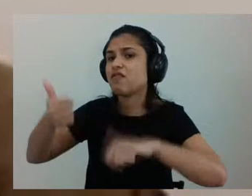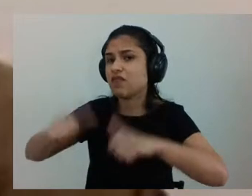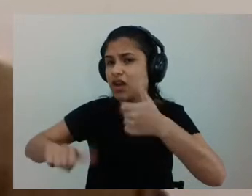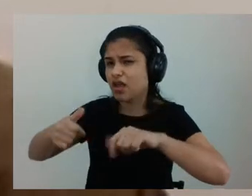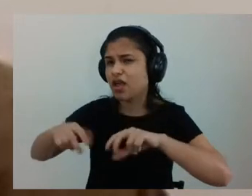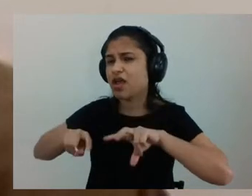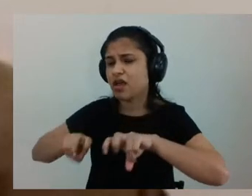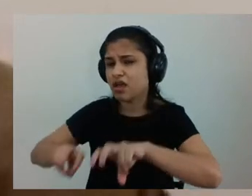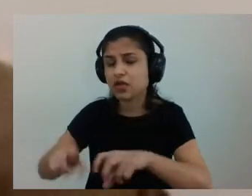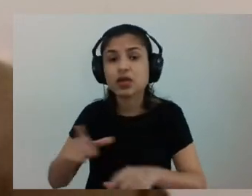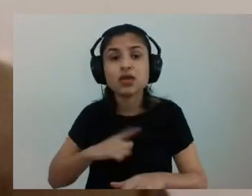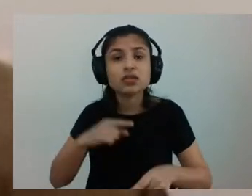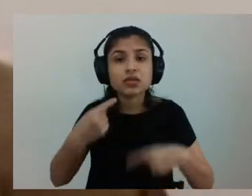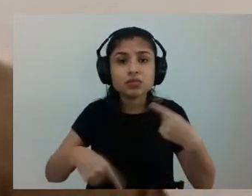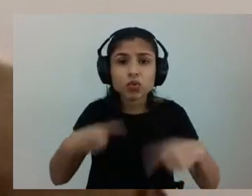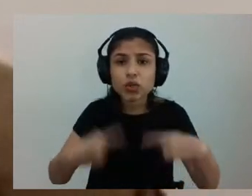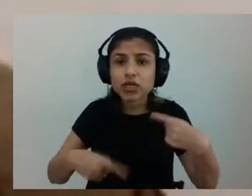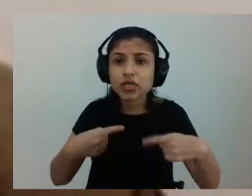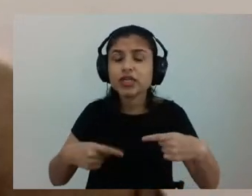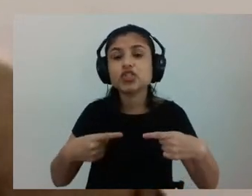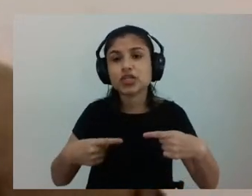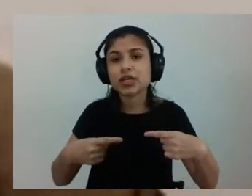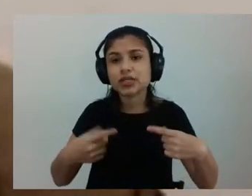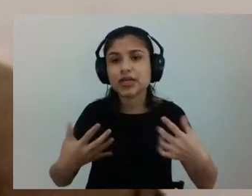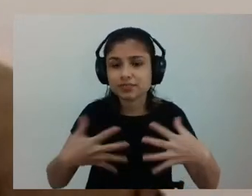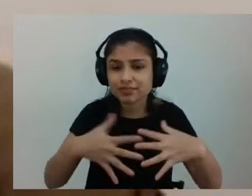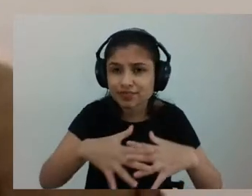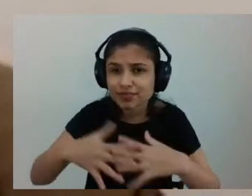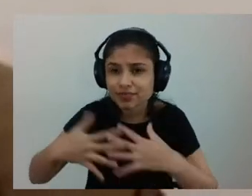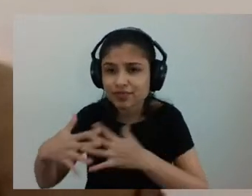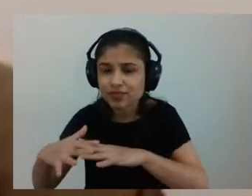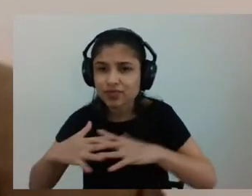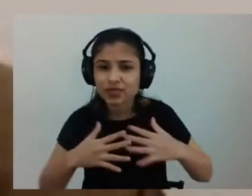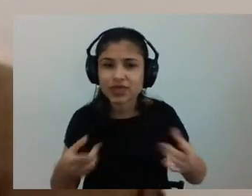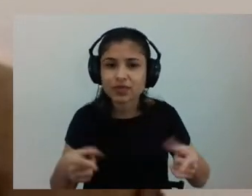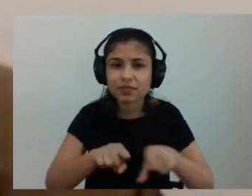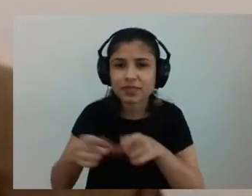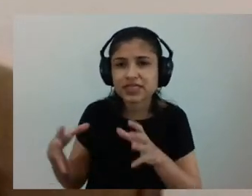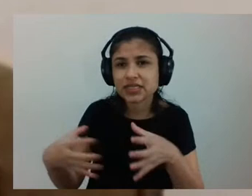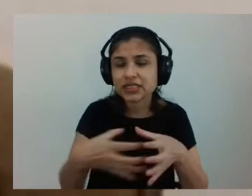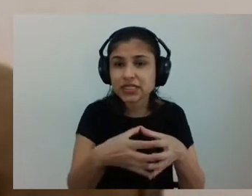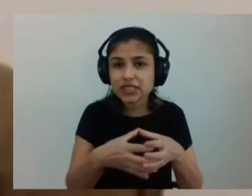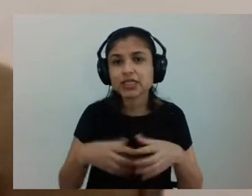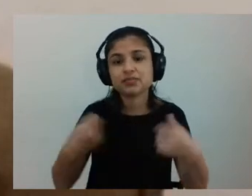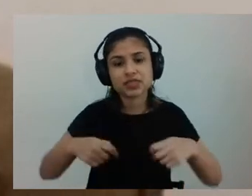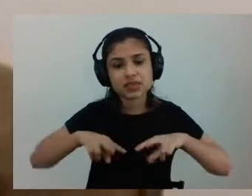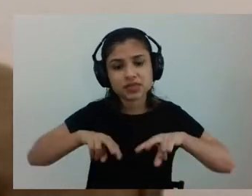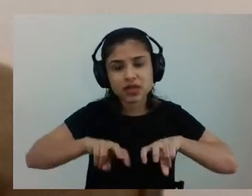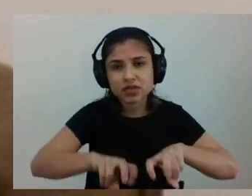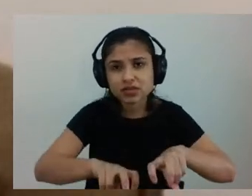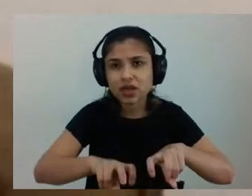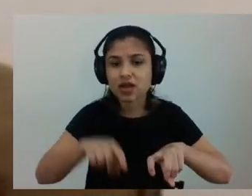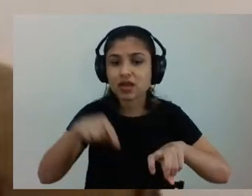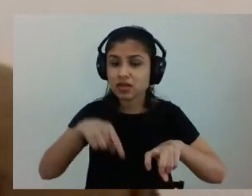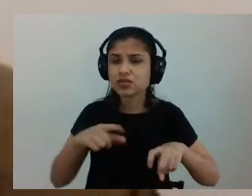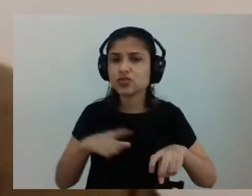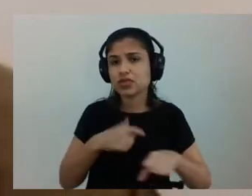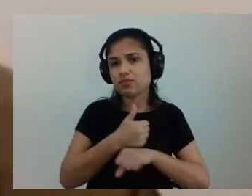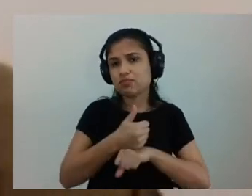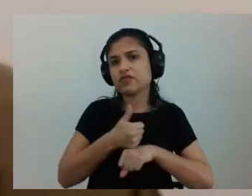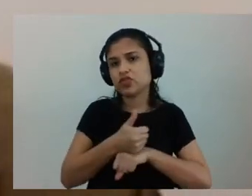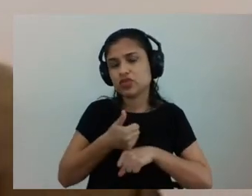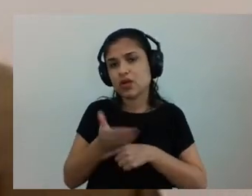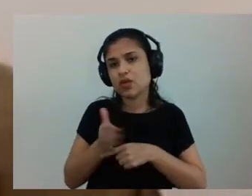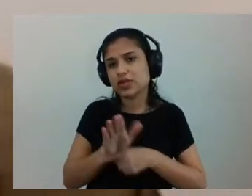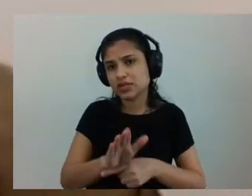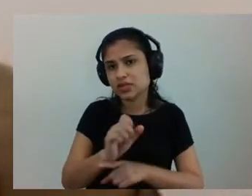Existem políticas em rede que precisam ser realizadas. Essas políticas em rede, elas vão contar com os nossos profissionais assistentes sociais,